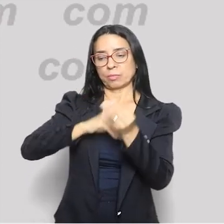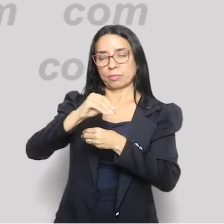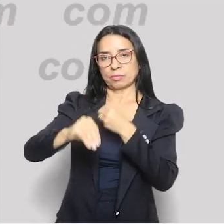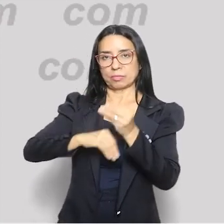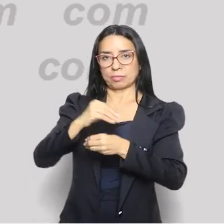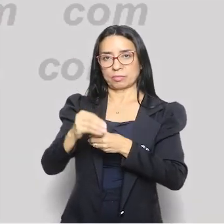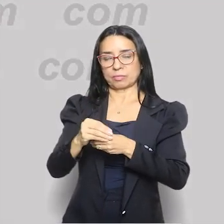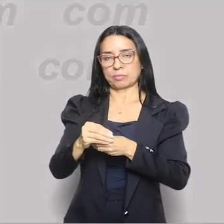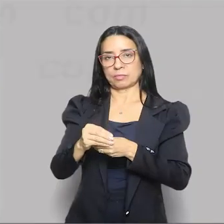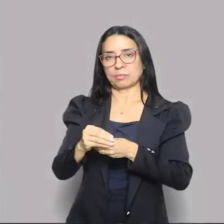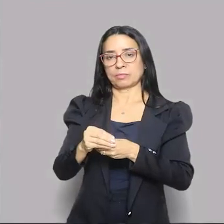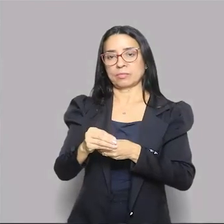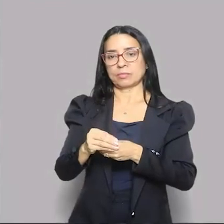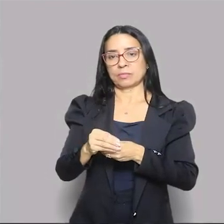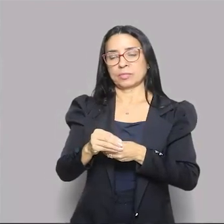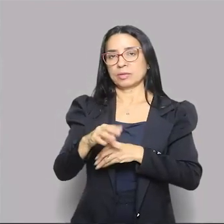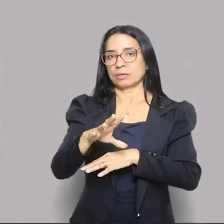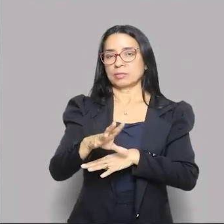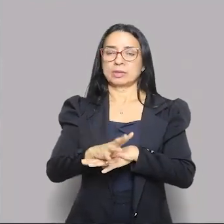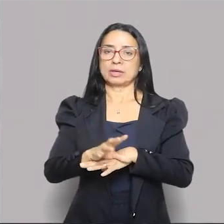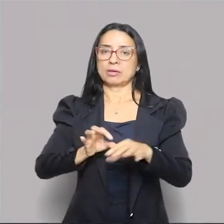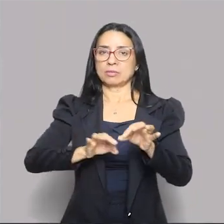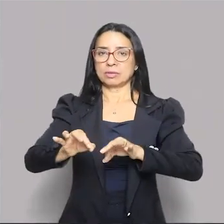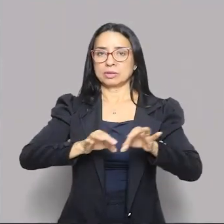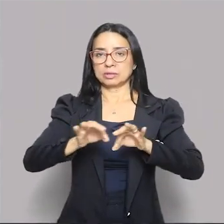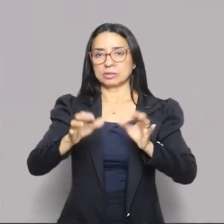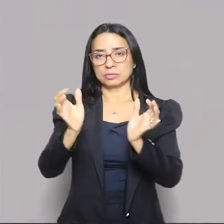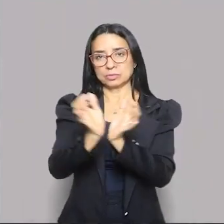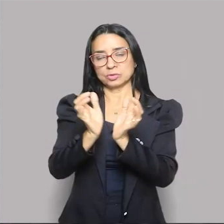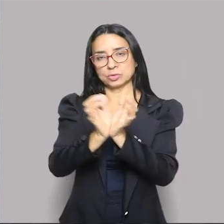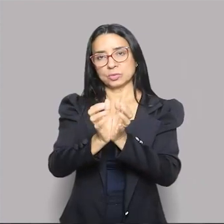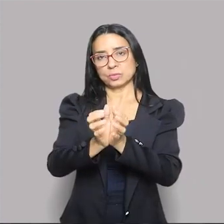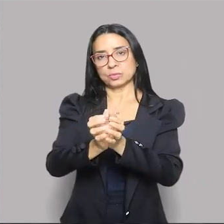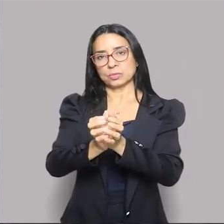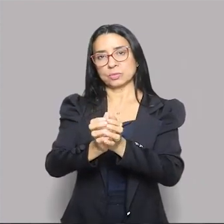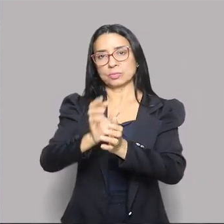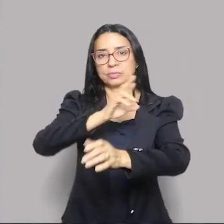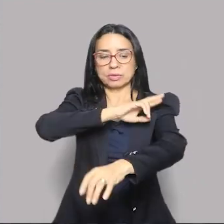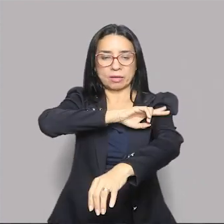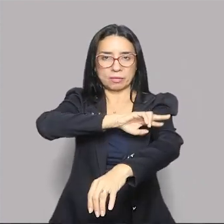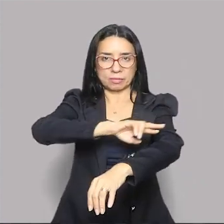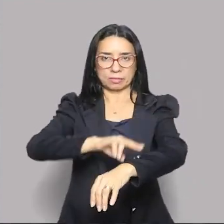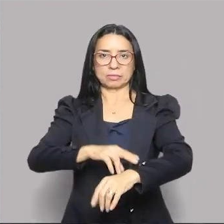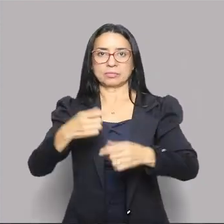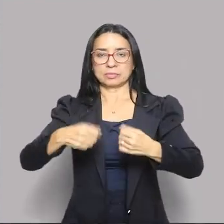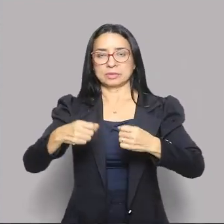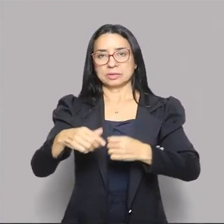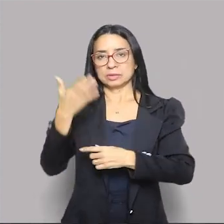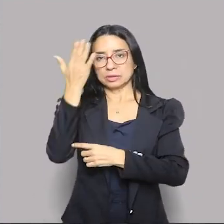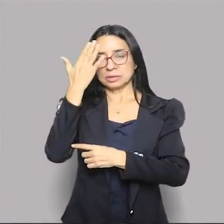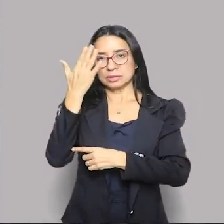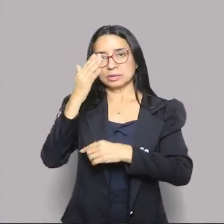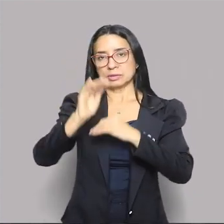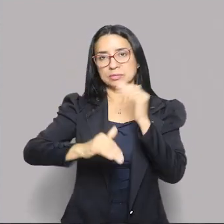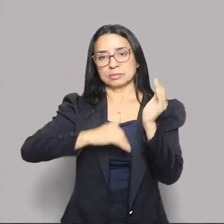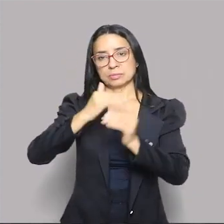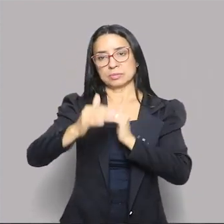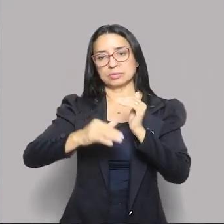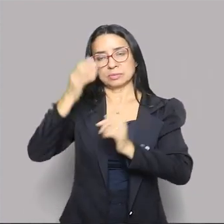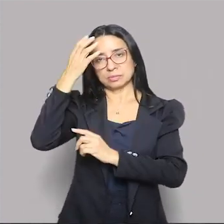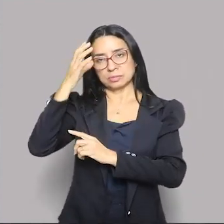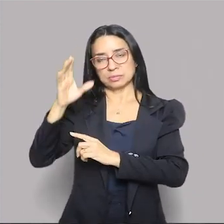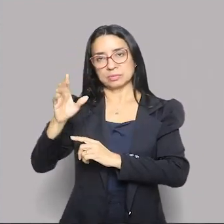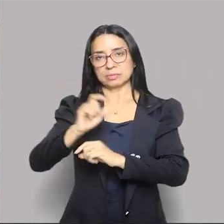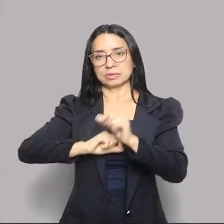miscigenado, composto pela formação de vários grupos étnicos, a gente precisa entender que esse processo